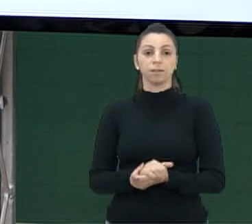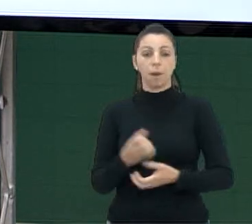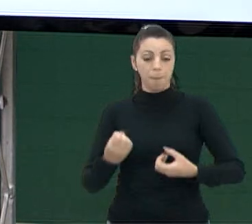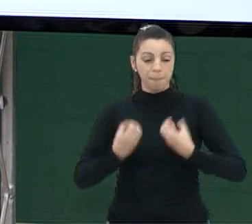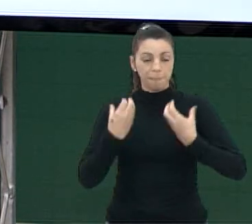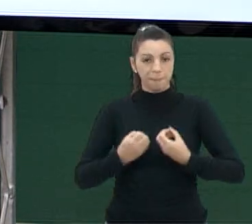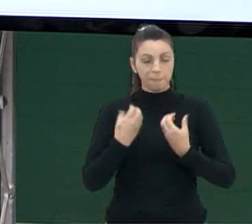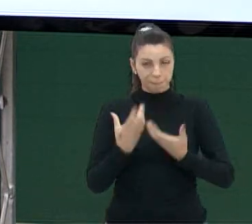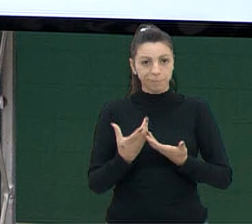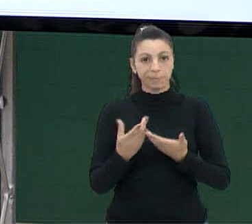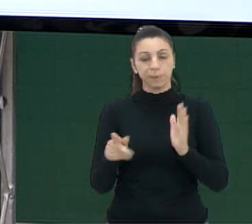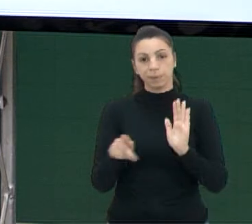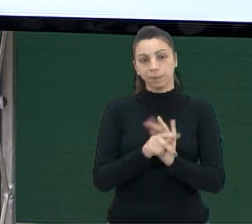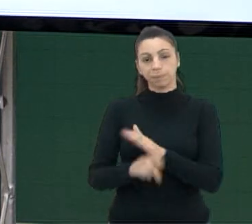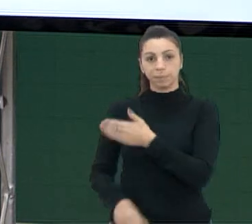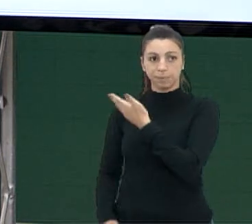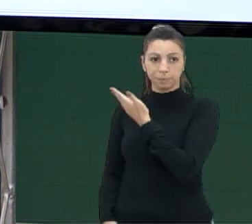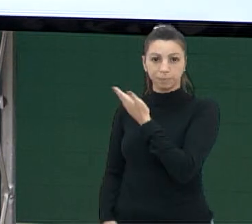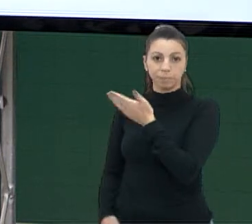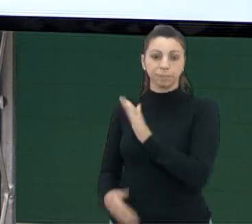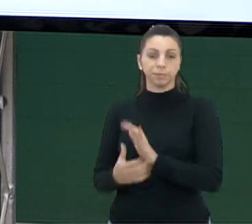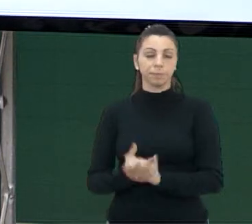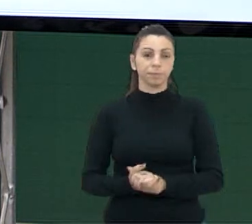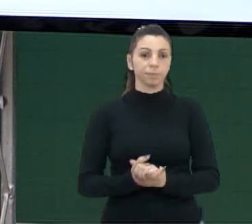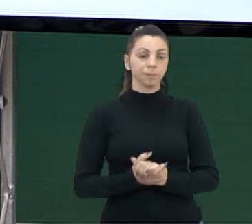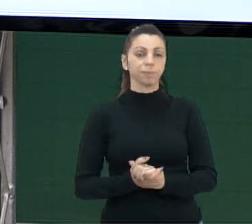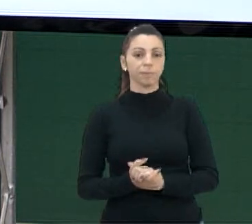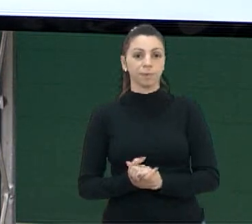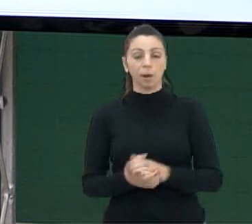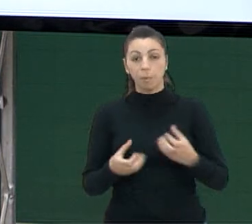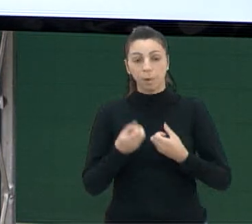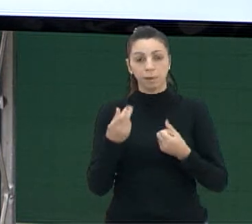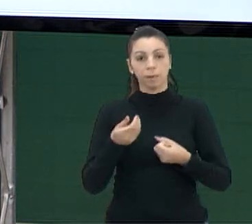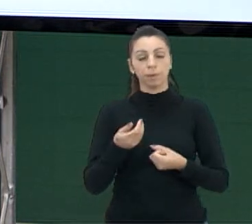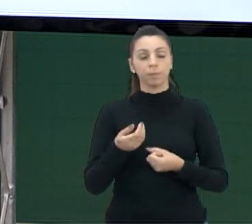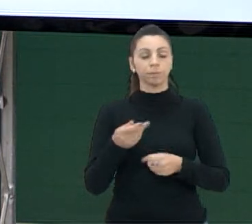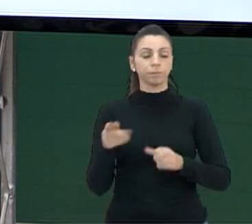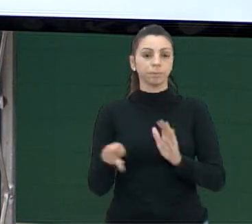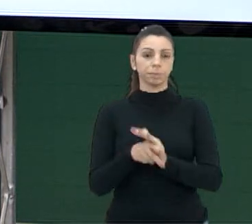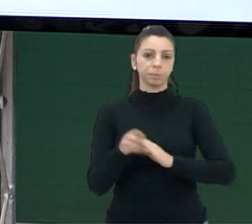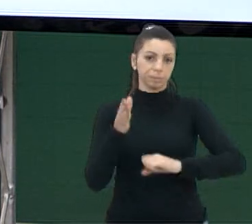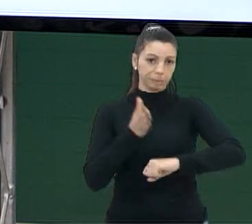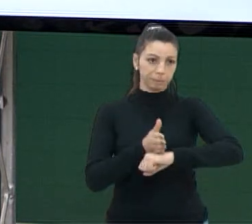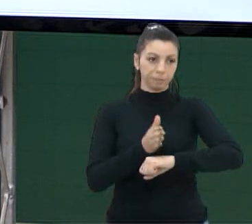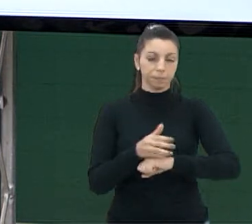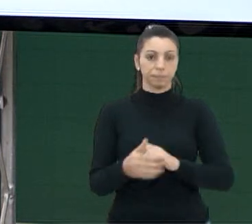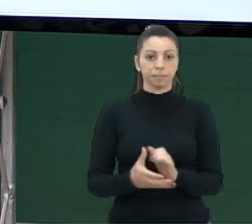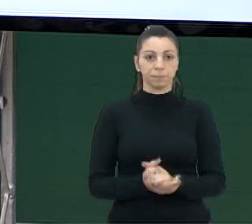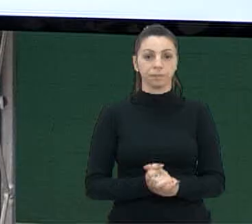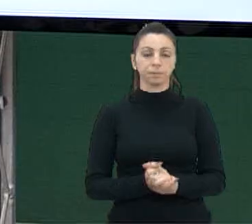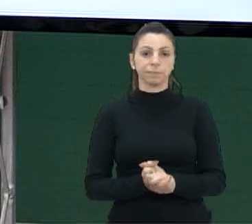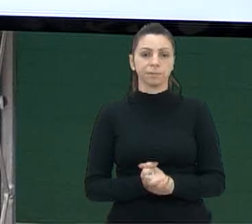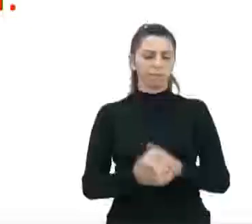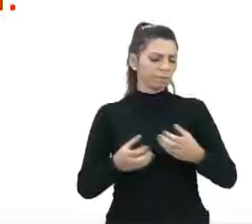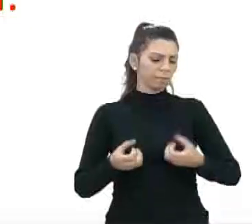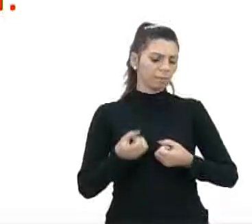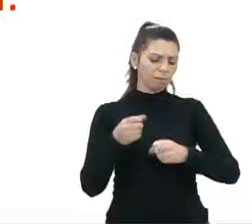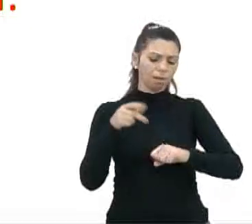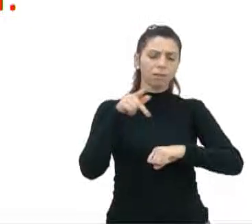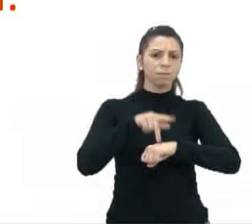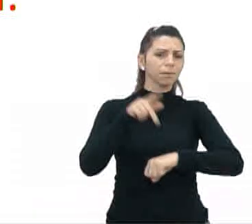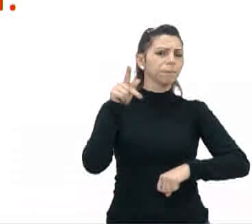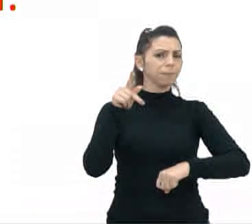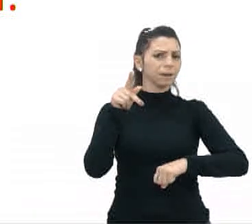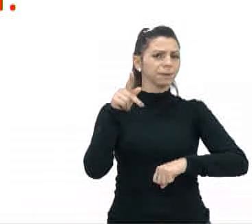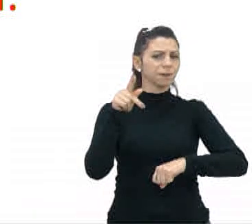modernista Carlos Drummond de Andrade. Por causa desse poema, tinha uma pedra no meio do caminho. E depois, de qual pedra os personagens falam?